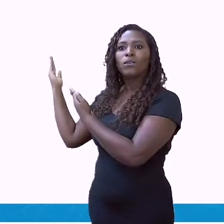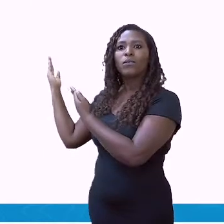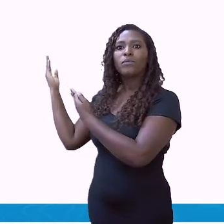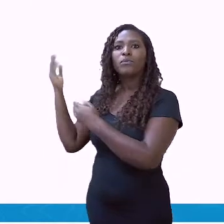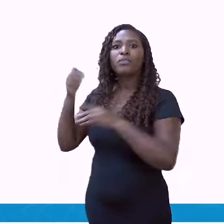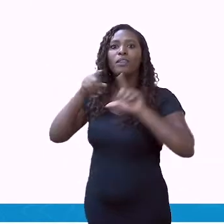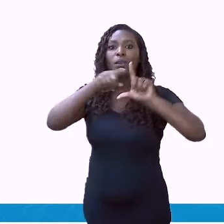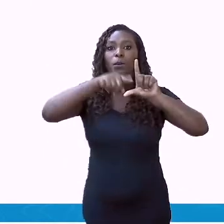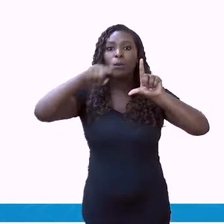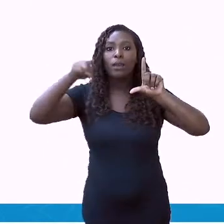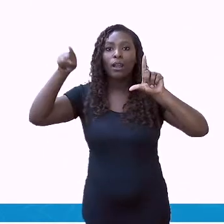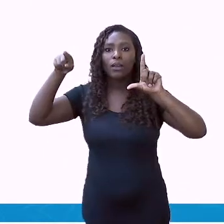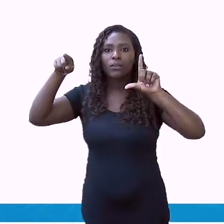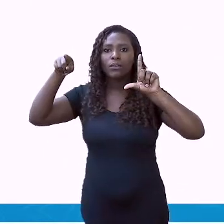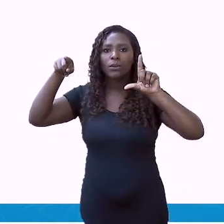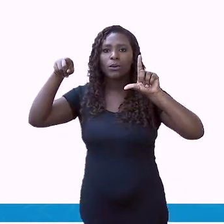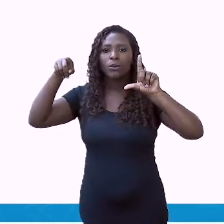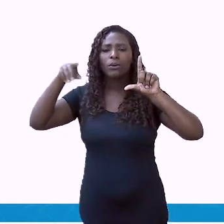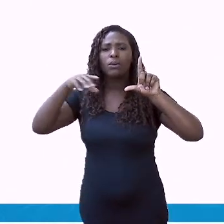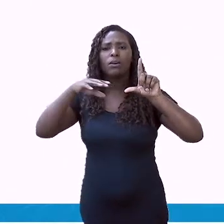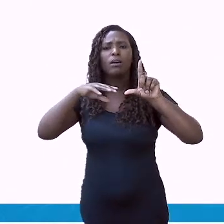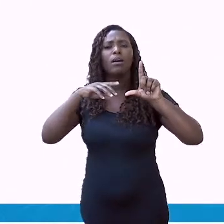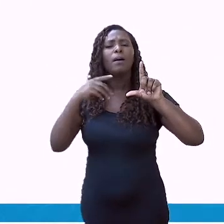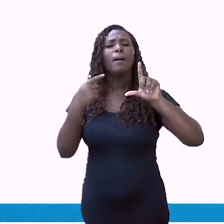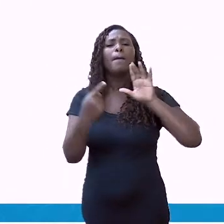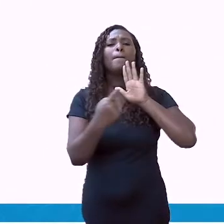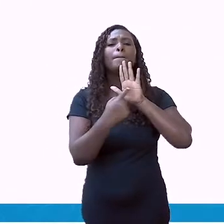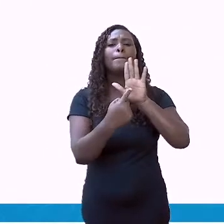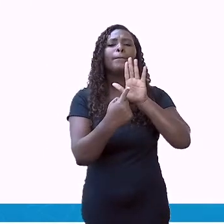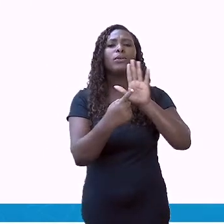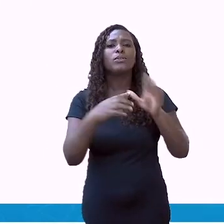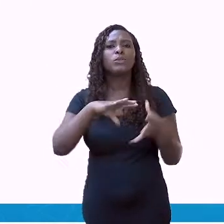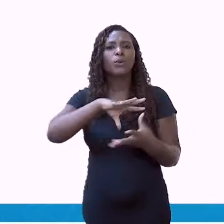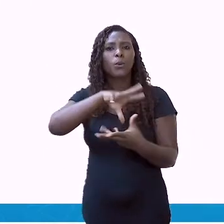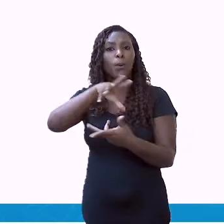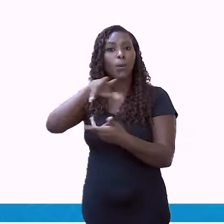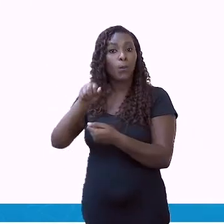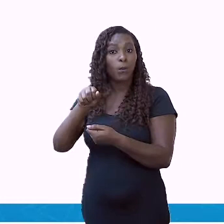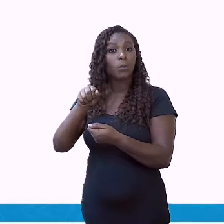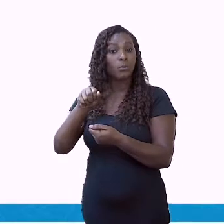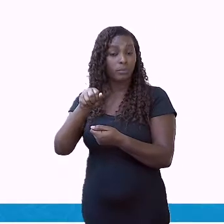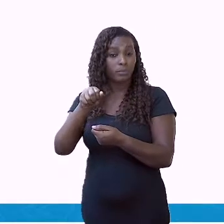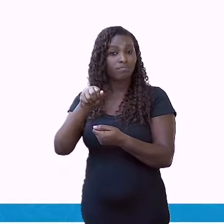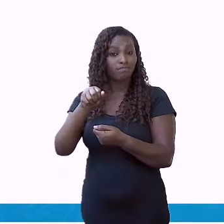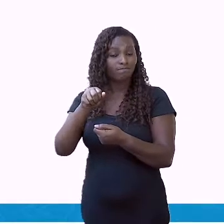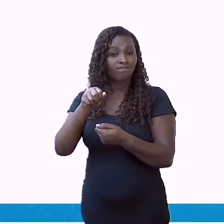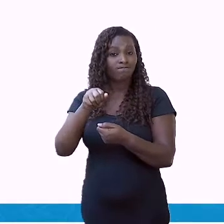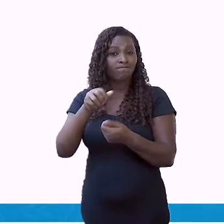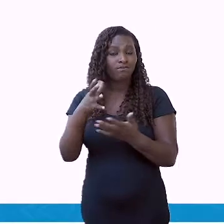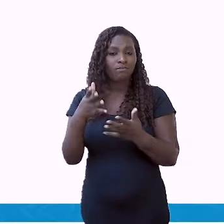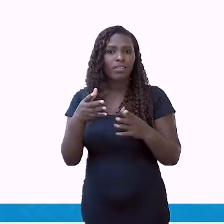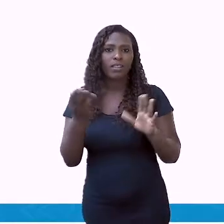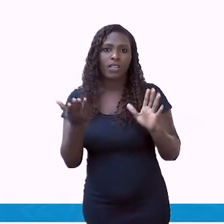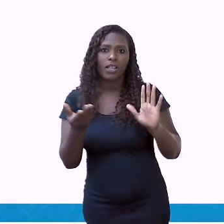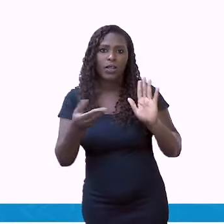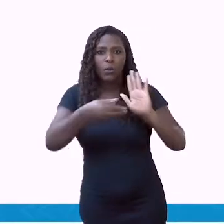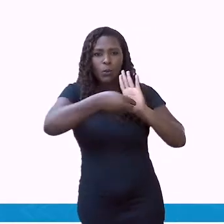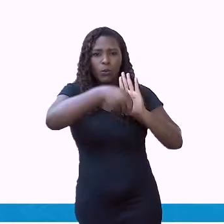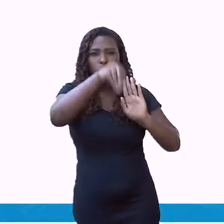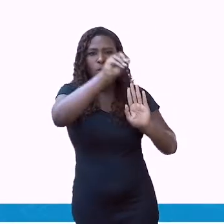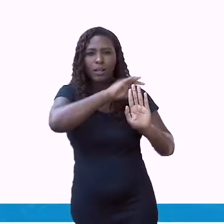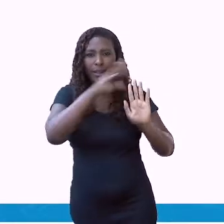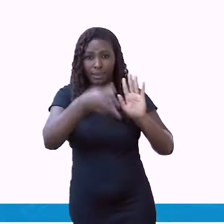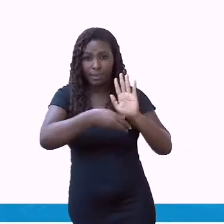o mundo, no nosso calendário, sempre lembrando isso, vocês estudaram isso no 8º